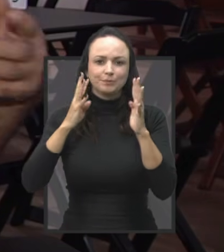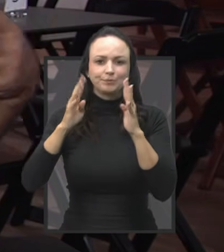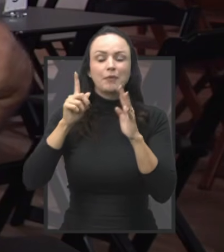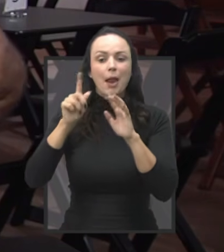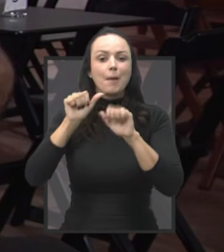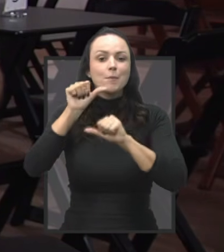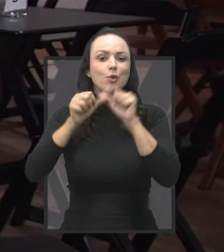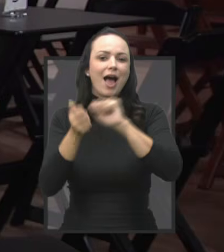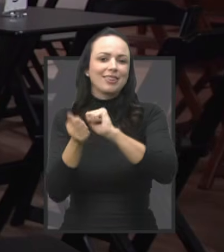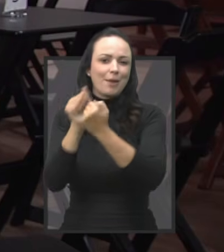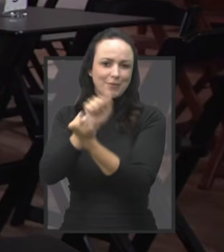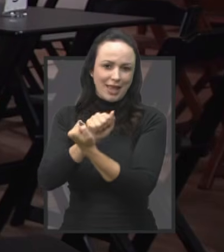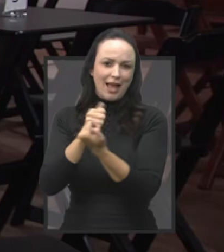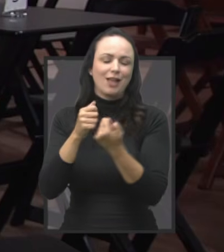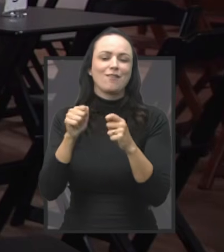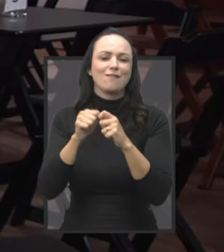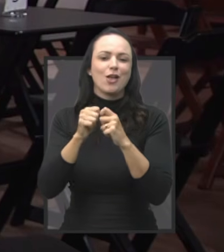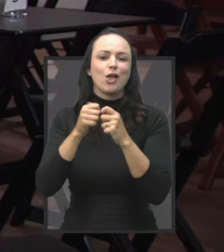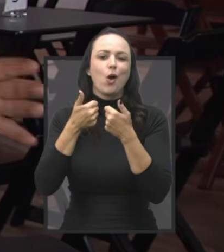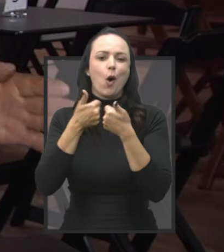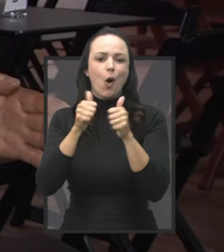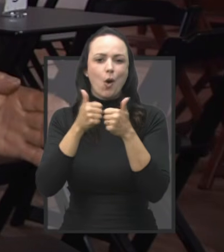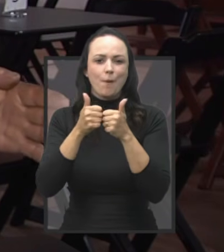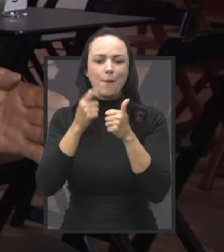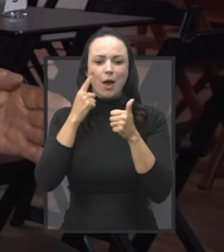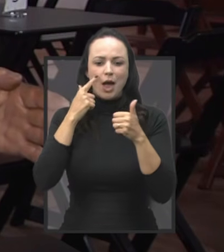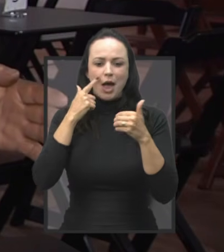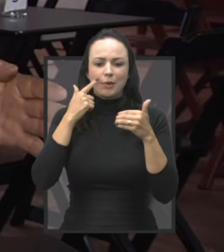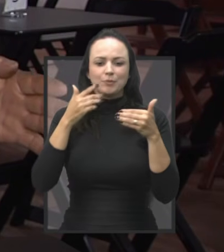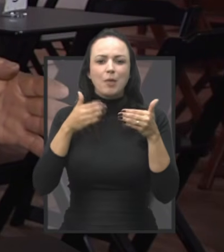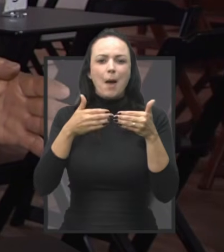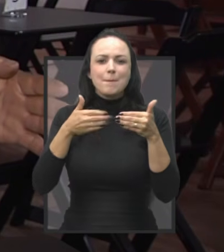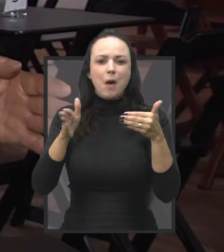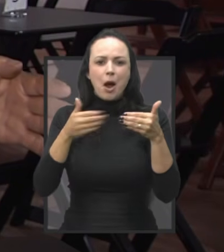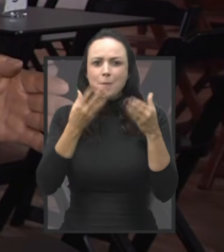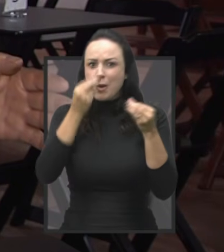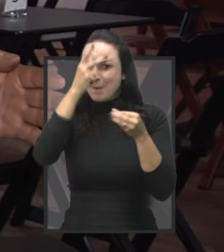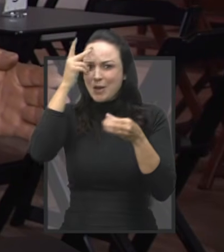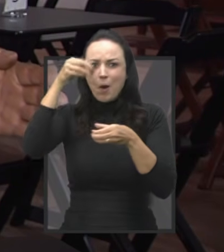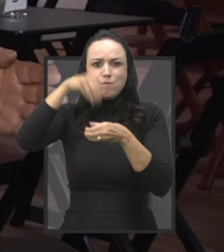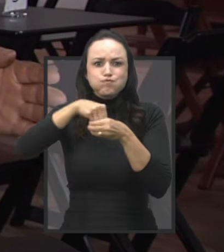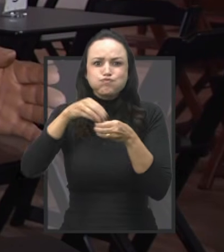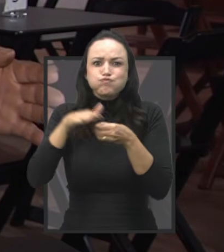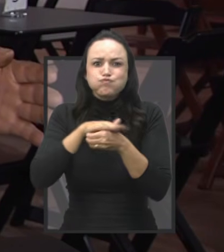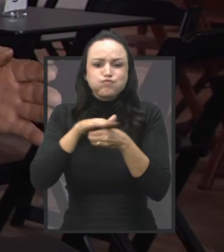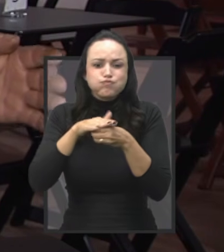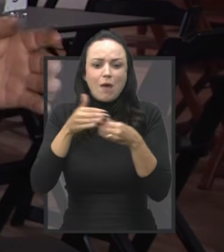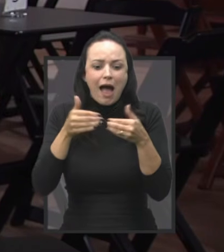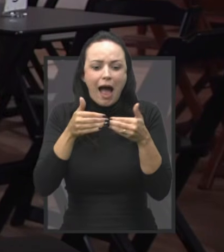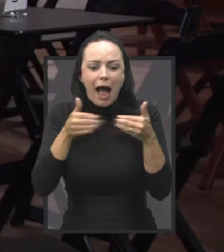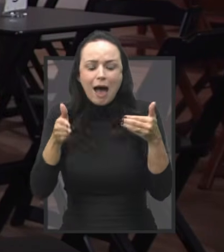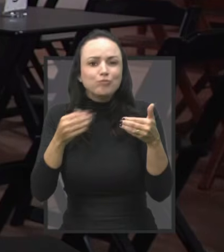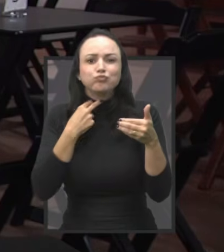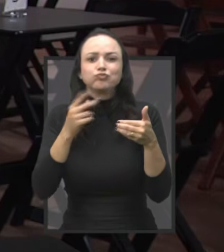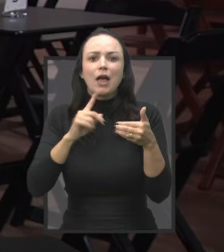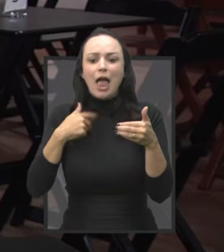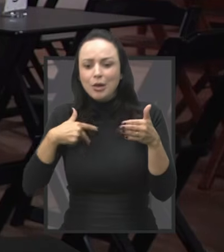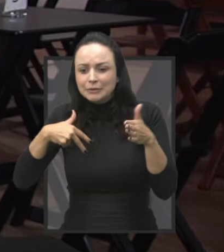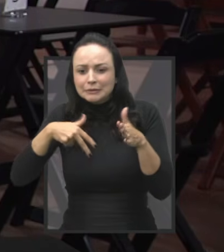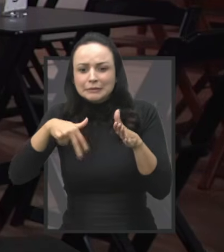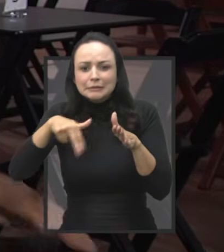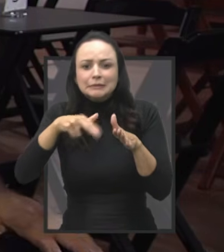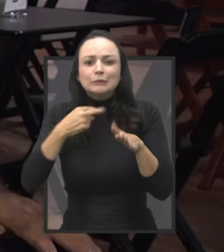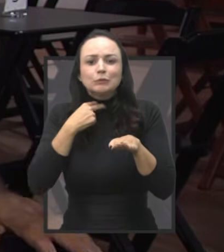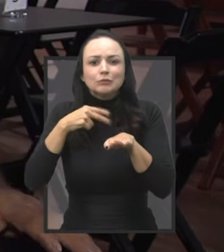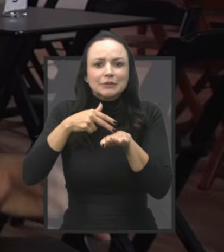assim, adaptado para um ônibus, e deu uma portinha assim. Com aquele monte de gente que tinha, não dava para abrir. Como é que eu ia